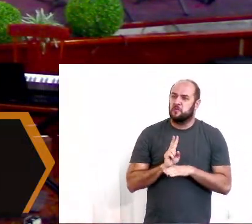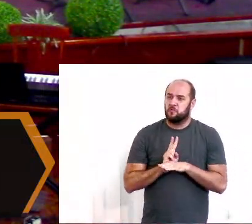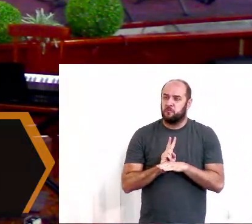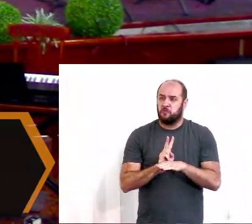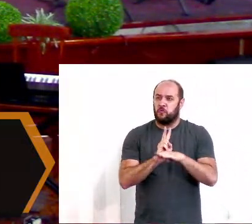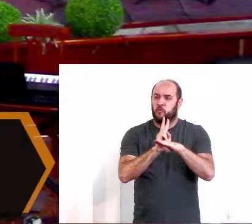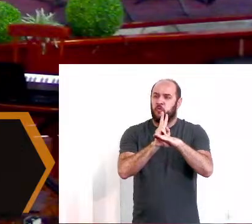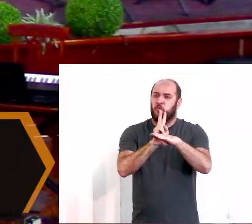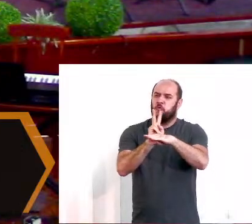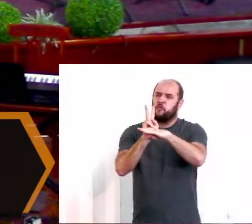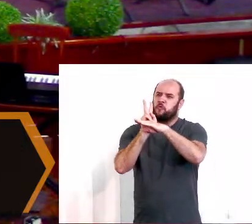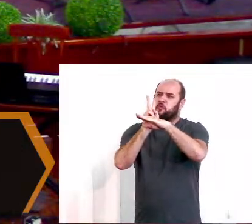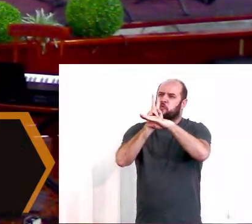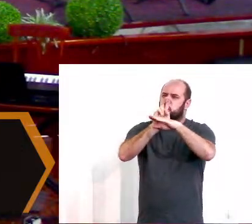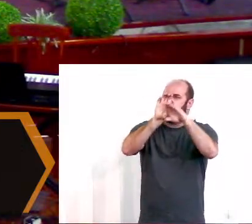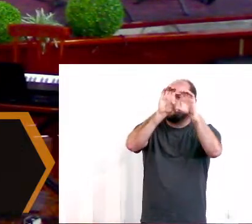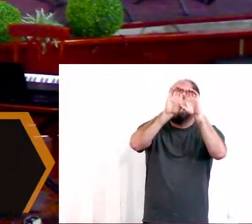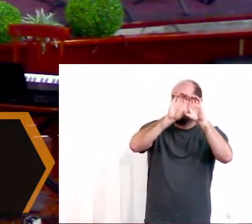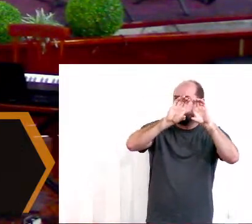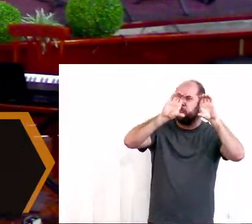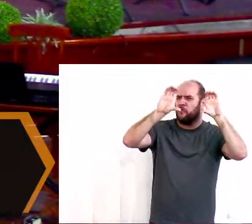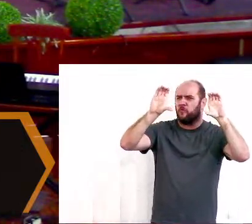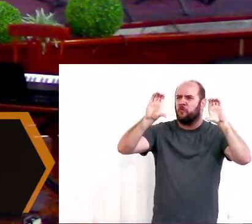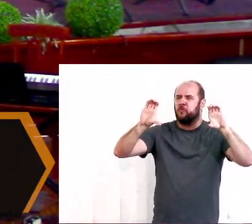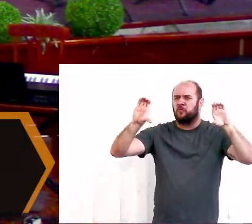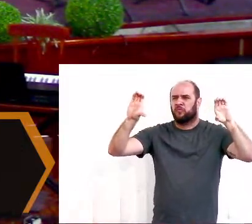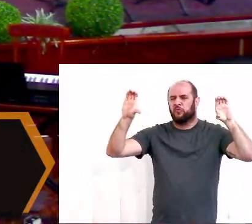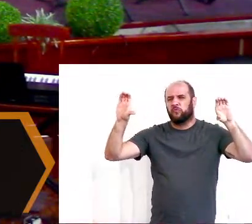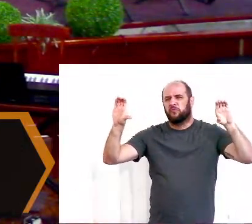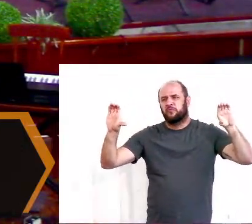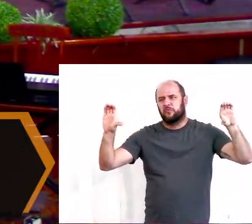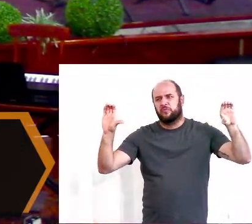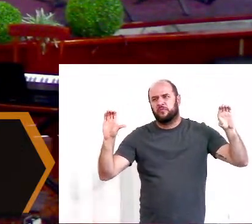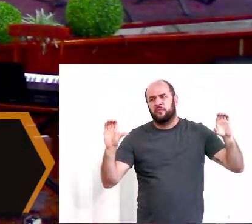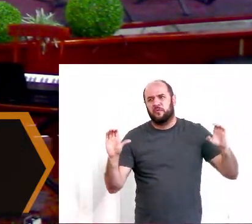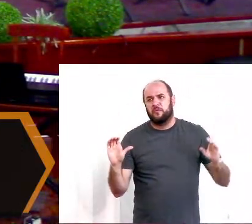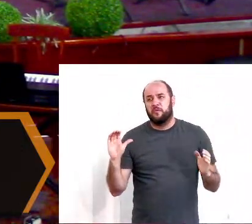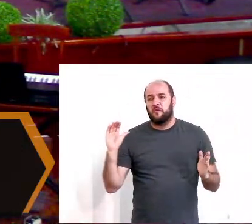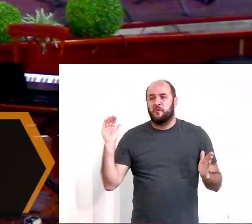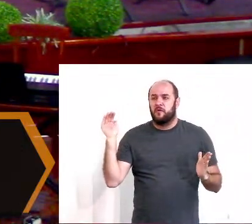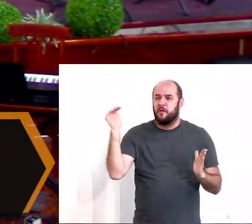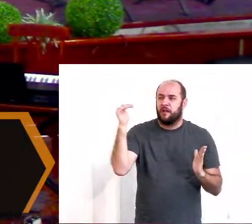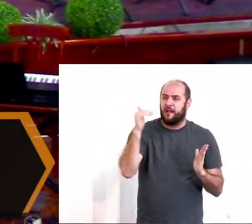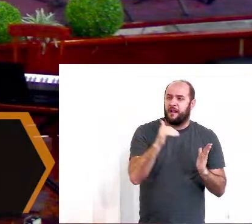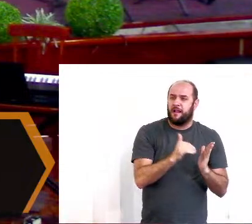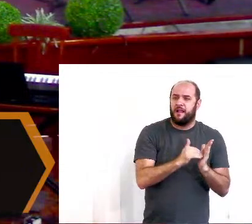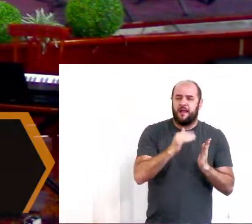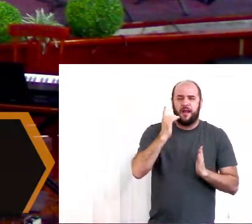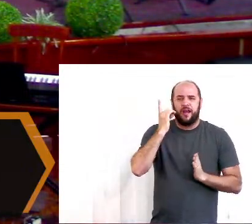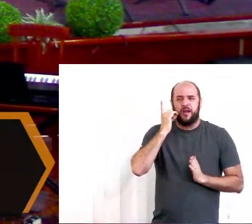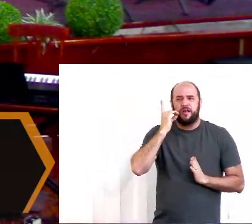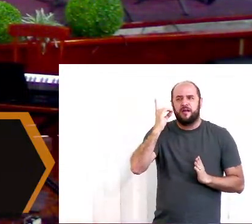poderoso, guardará, pois, o meu tesouro